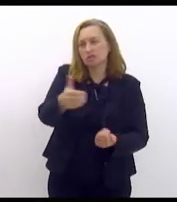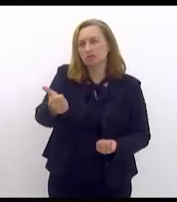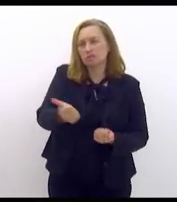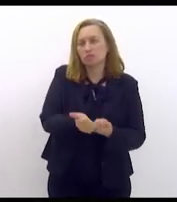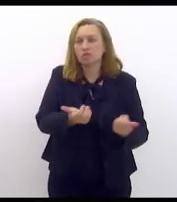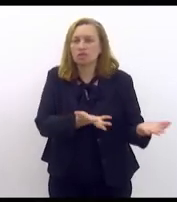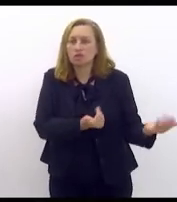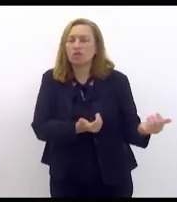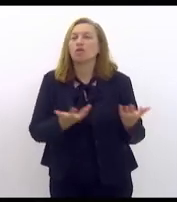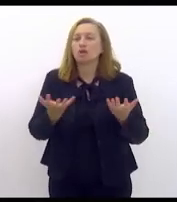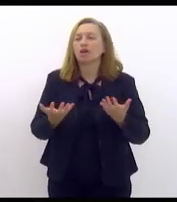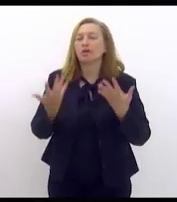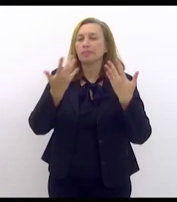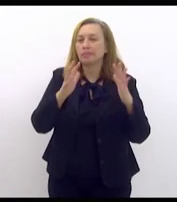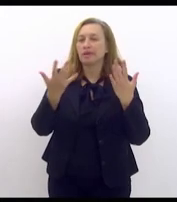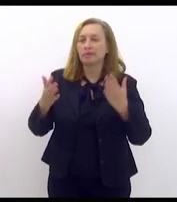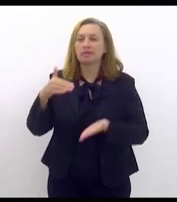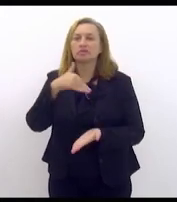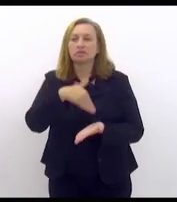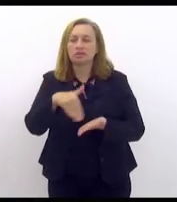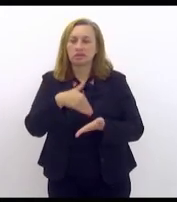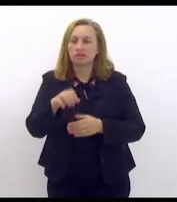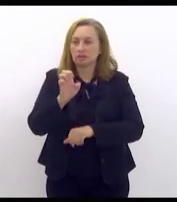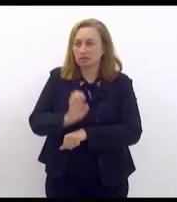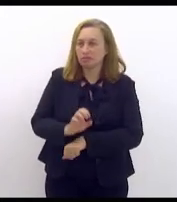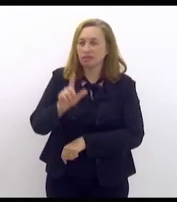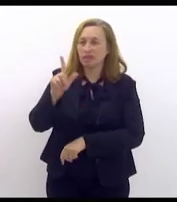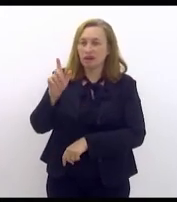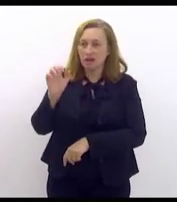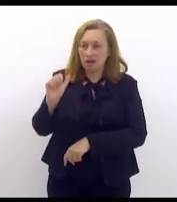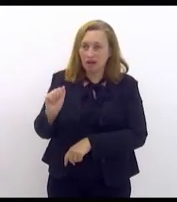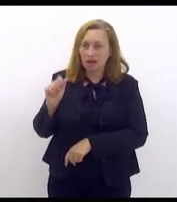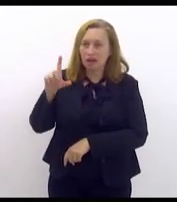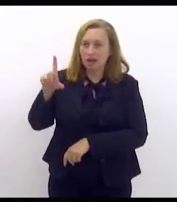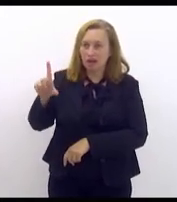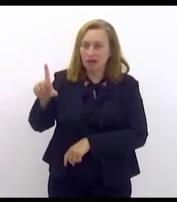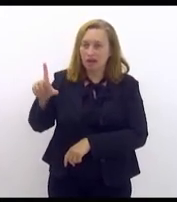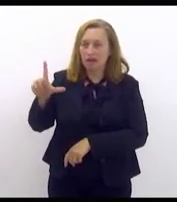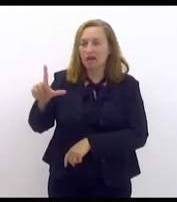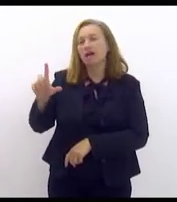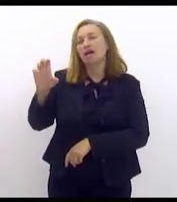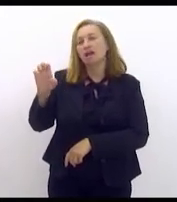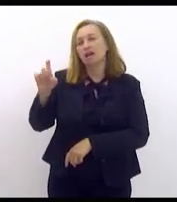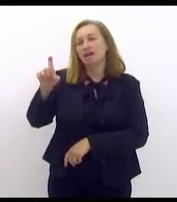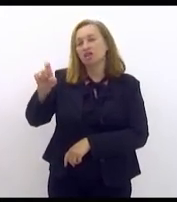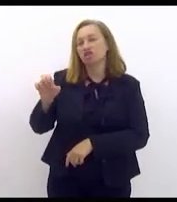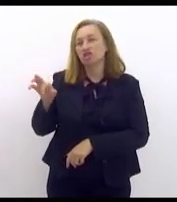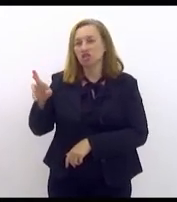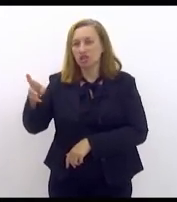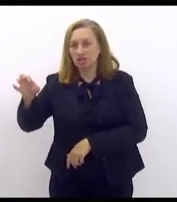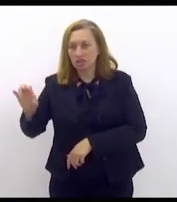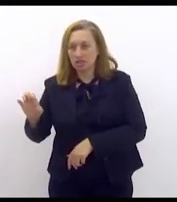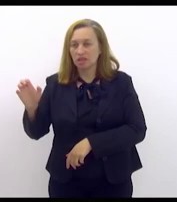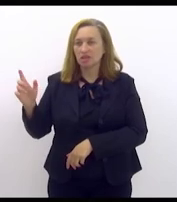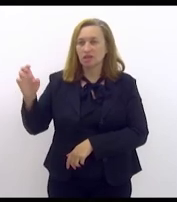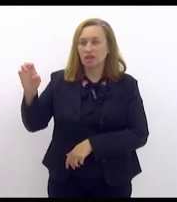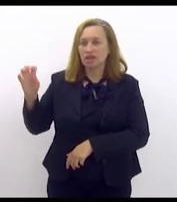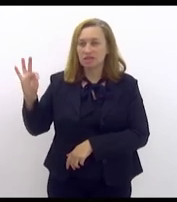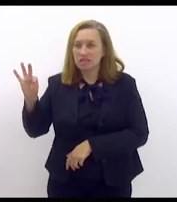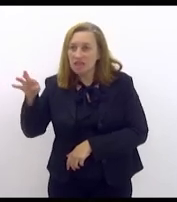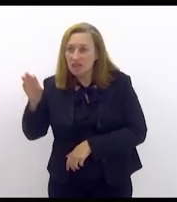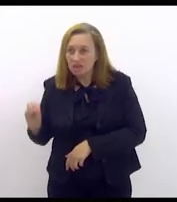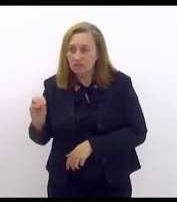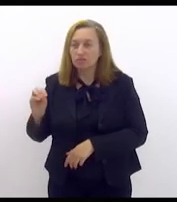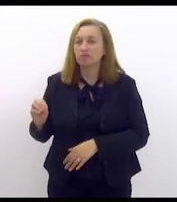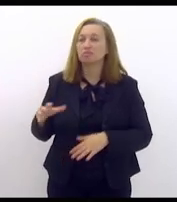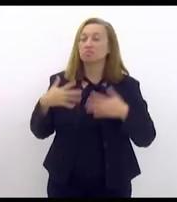de parabenizar o secretário de Estado, Alexandre Esquerdo, pela condução do tema, que tem sido